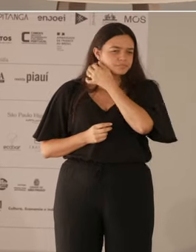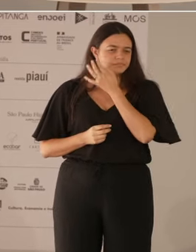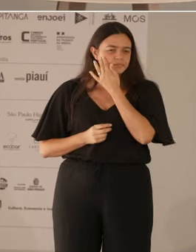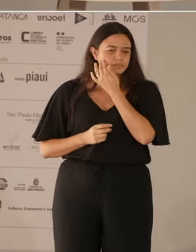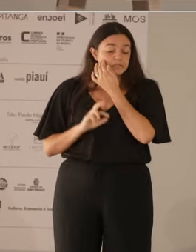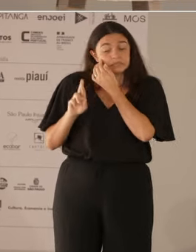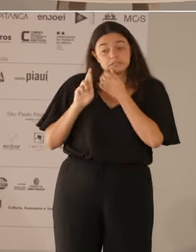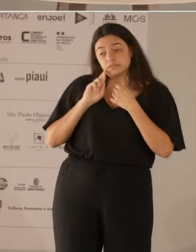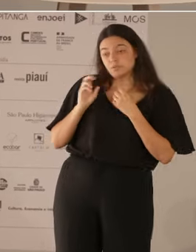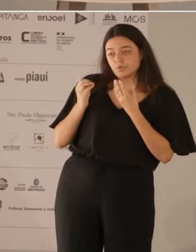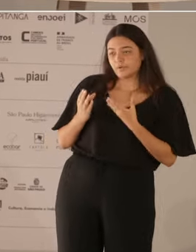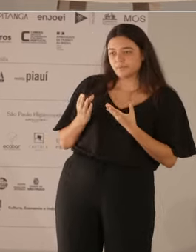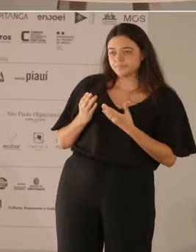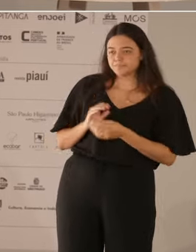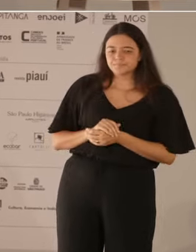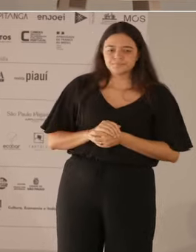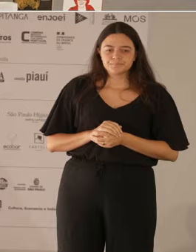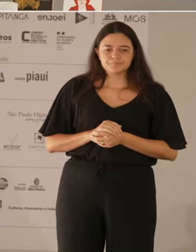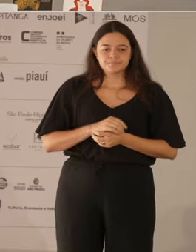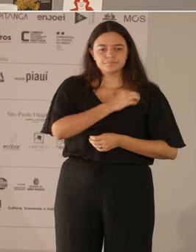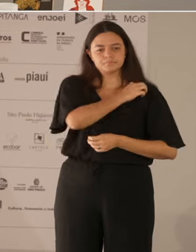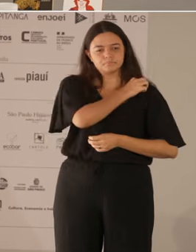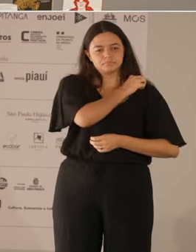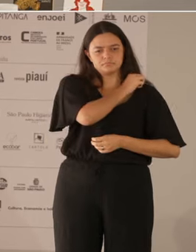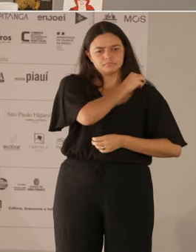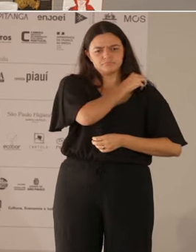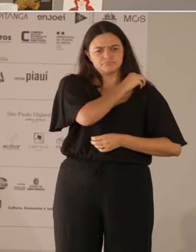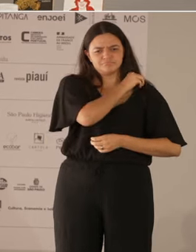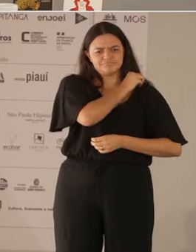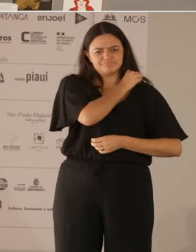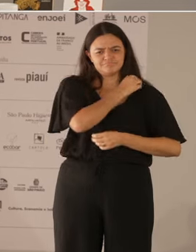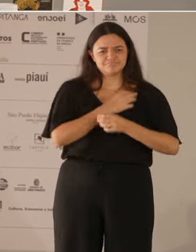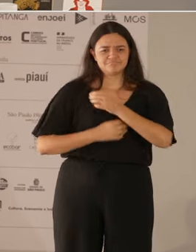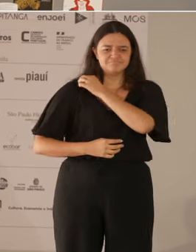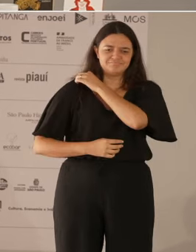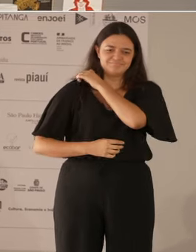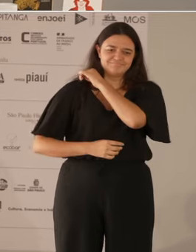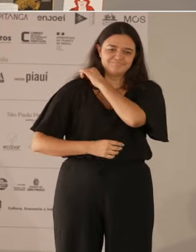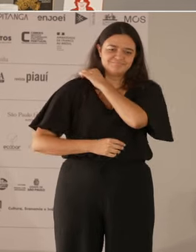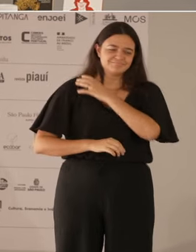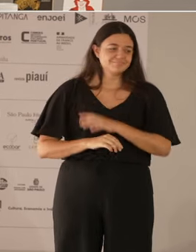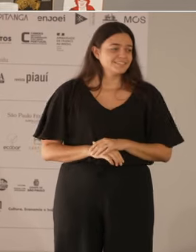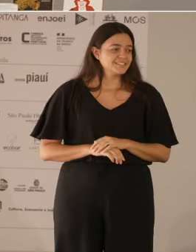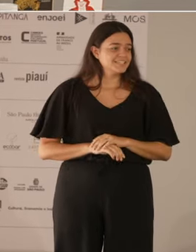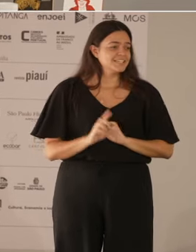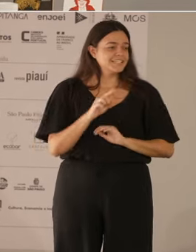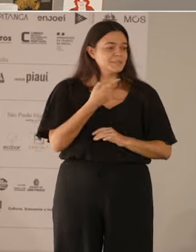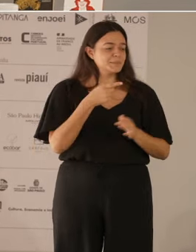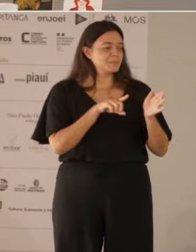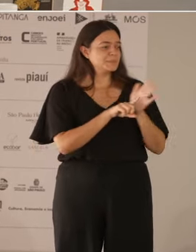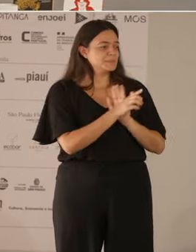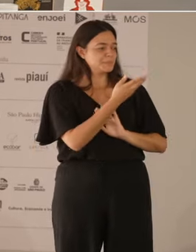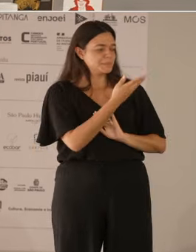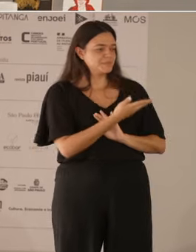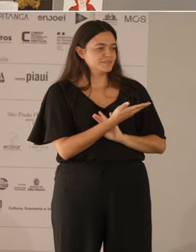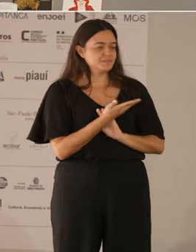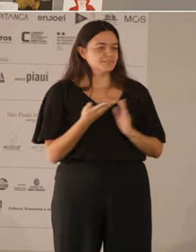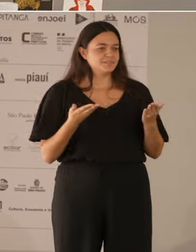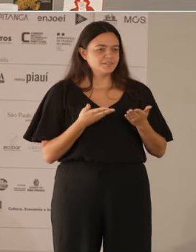mas enfim, fica aqui essas colocações. Quer falar alguma coisa? Não. A próxima é para você. Mas é interessante,